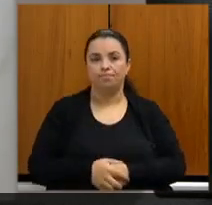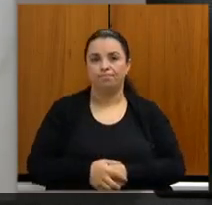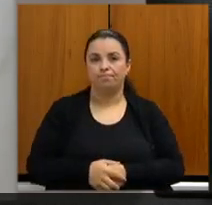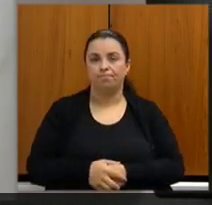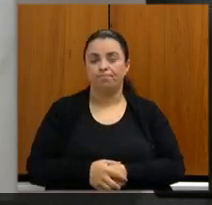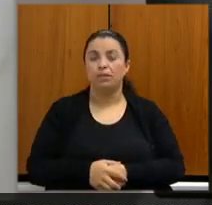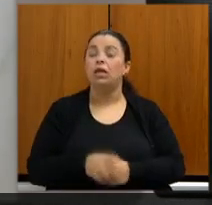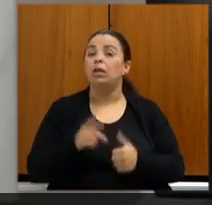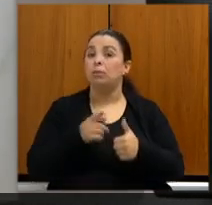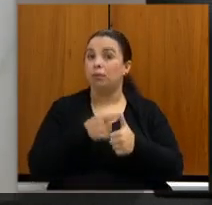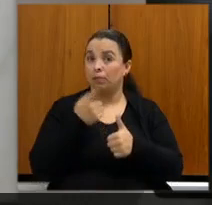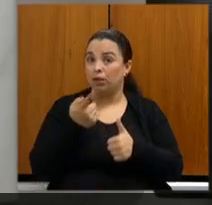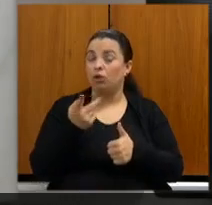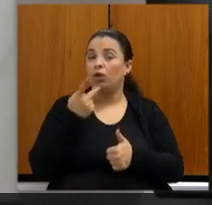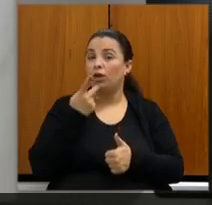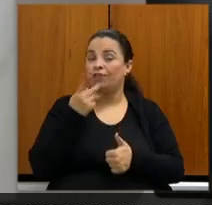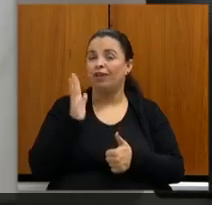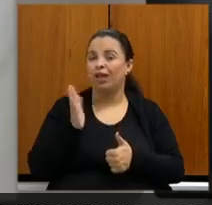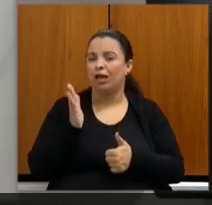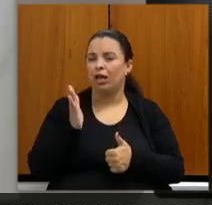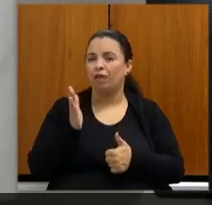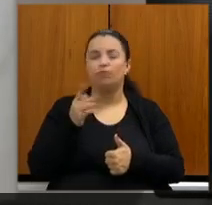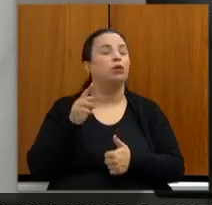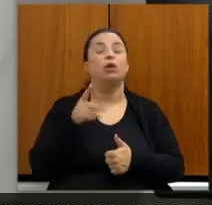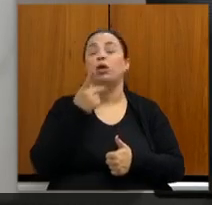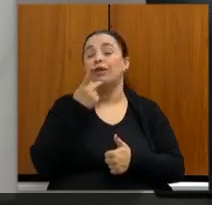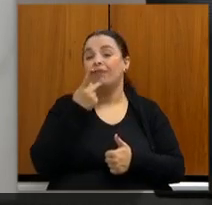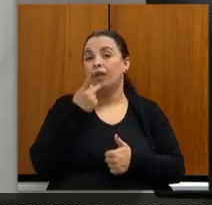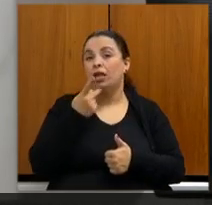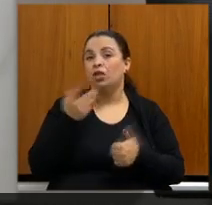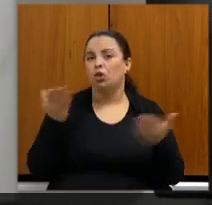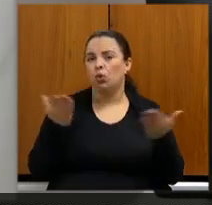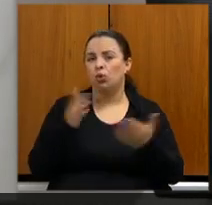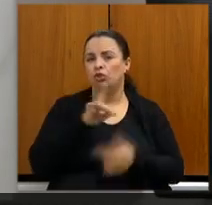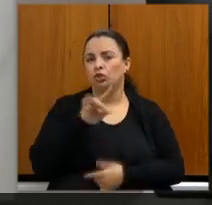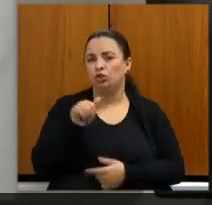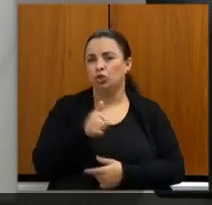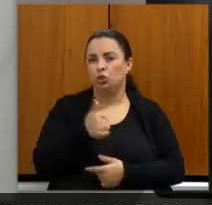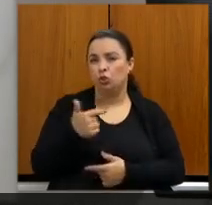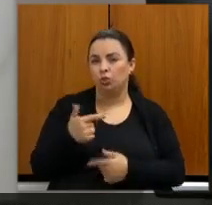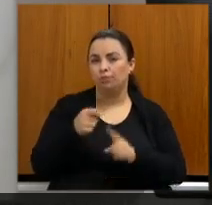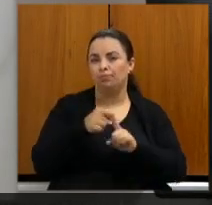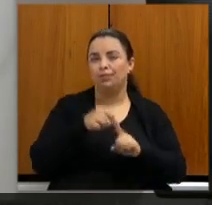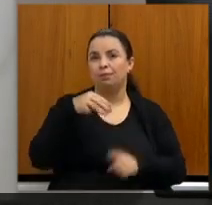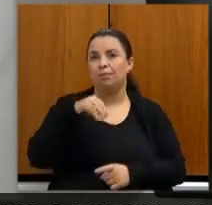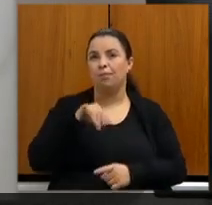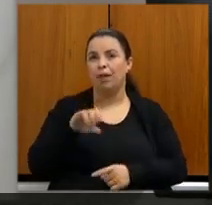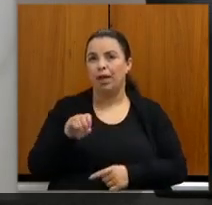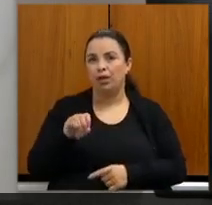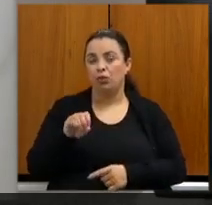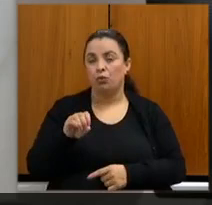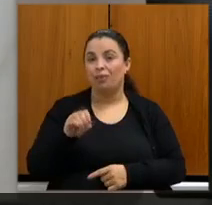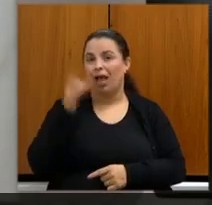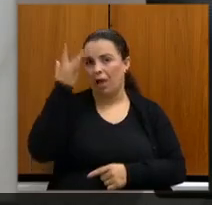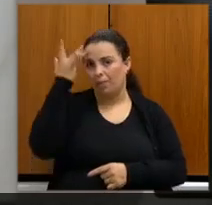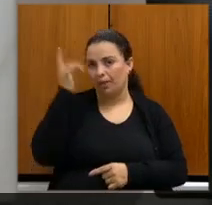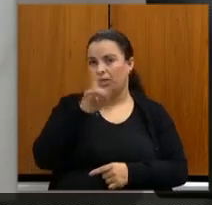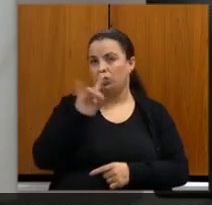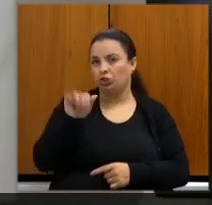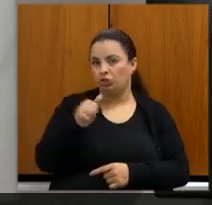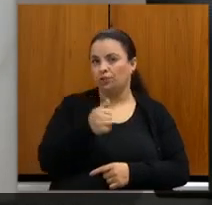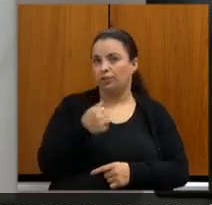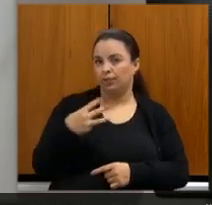Andreia lembrar que hoje é 12 de maio 2022 amanhã Treze de Maio